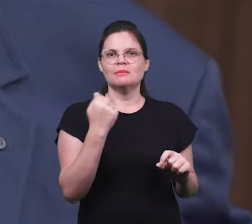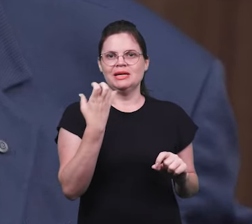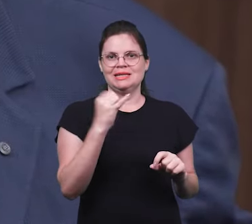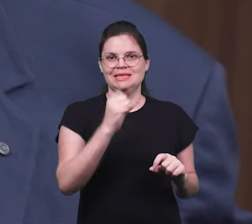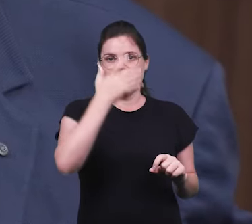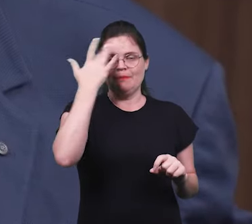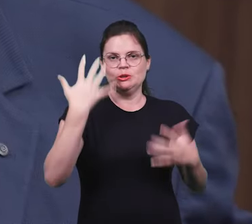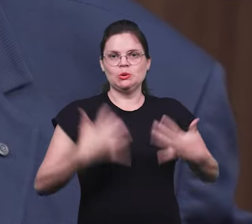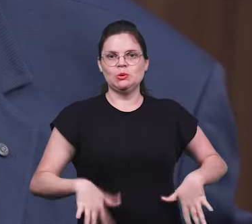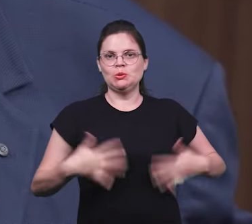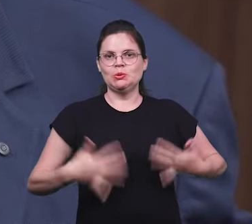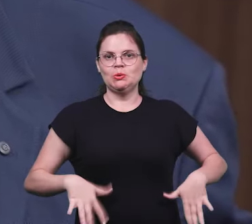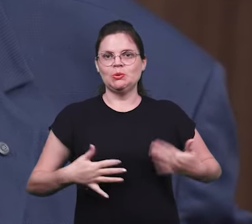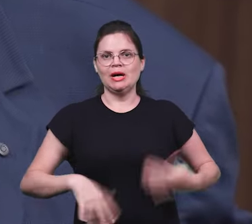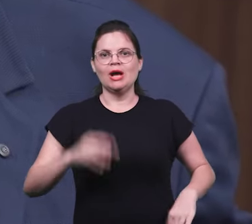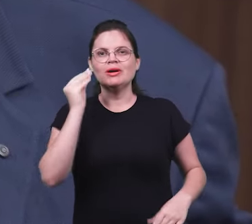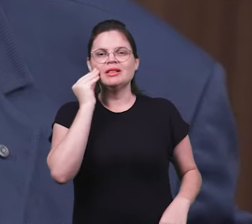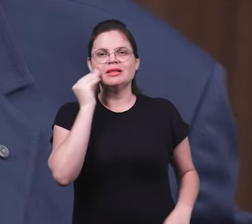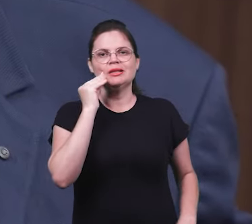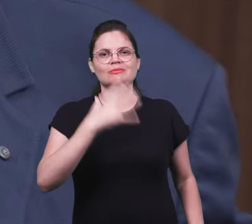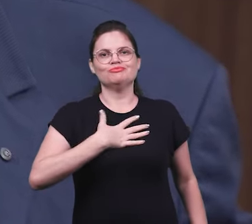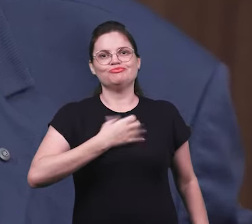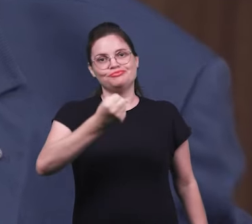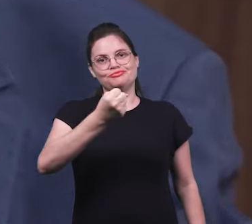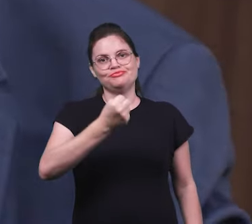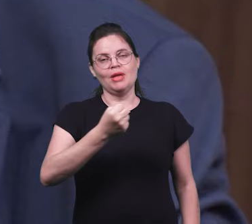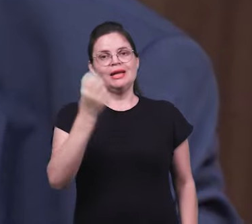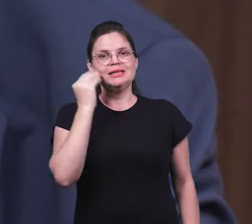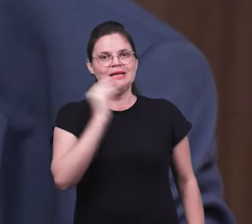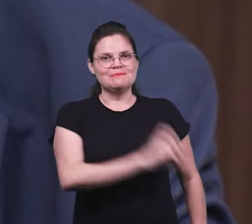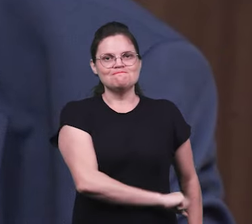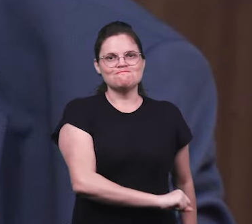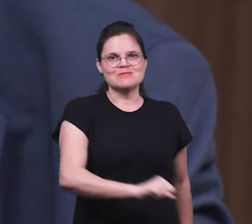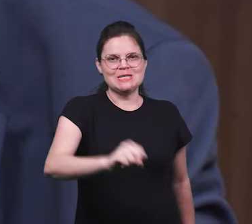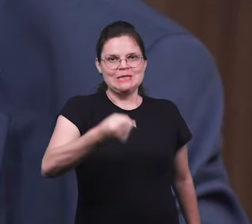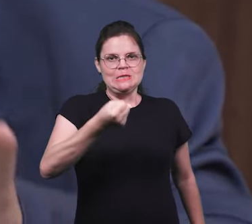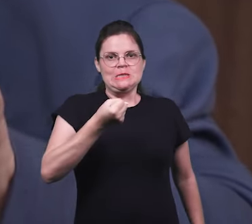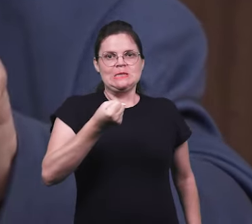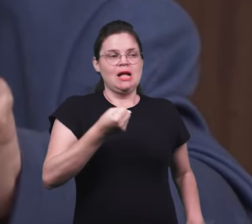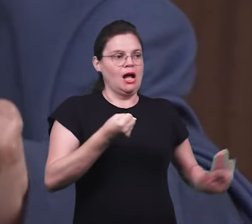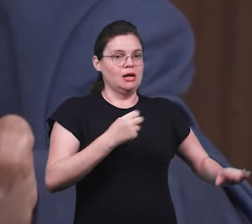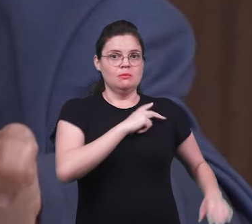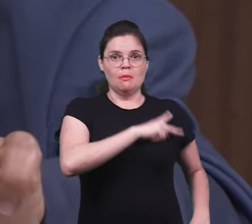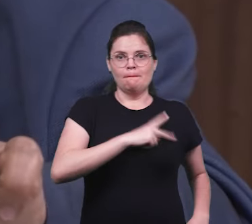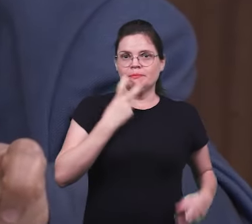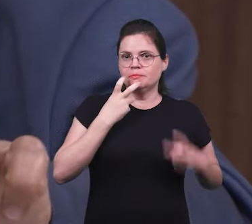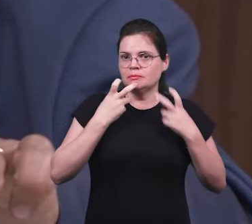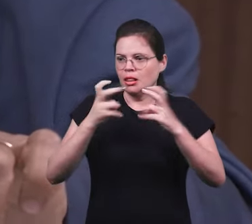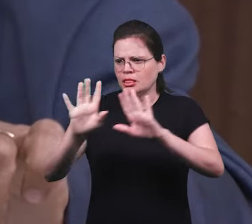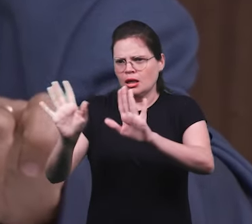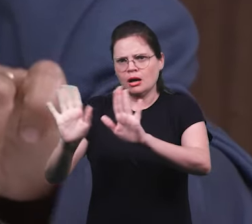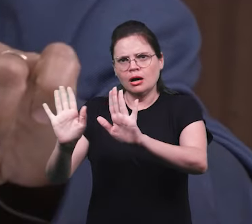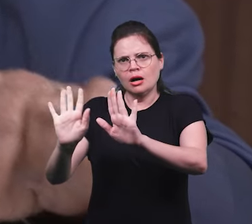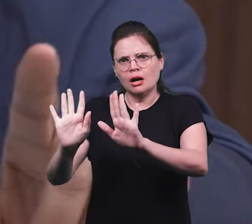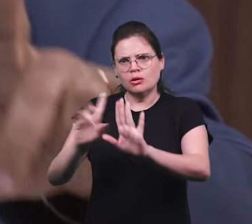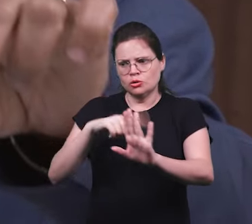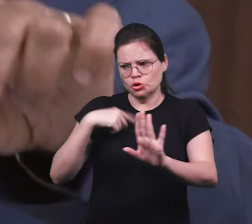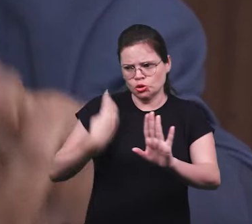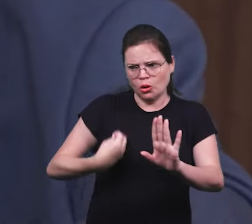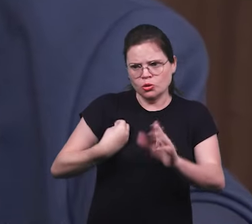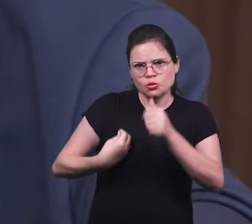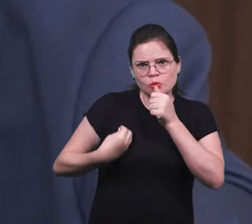quando uma pessoa está no desespero é atentar contra sua vida. Aqui ele tentou atentar contra sua vida. Paulo falou, não te faça nenhum mal. que todos